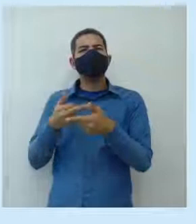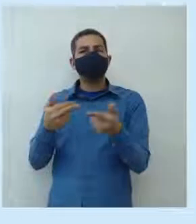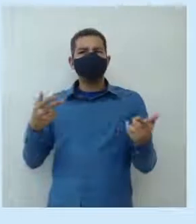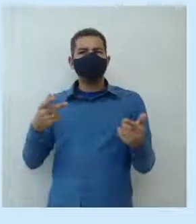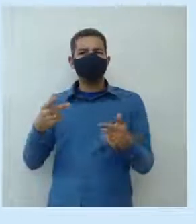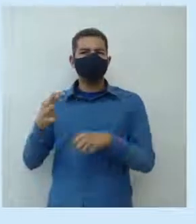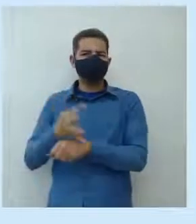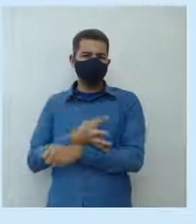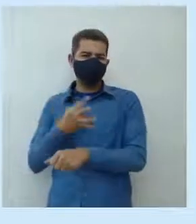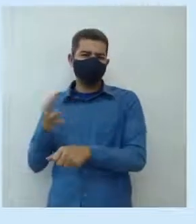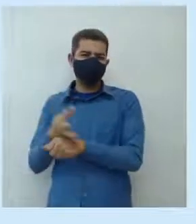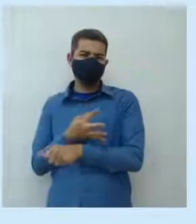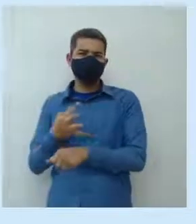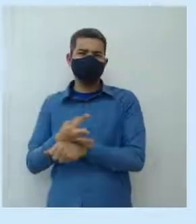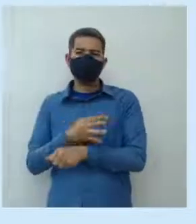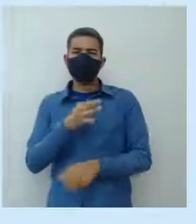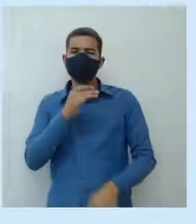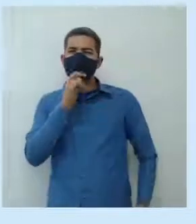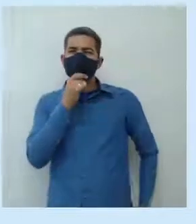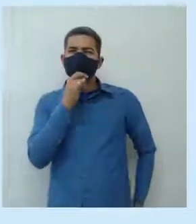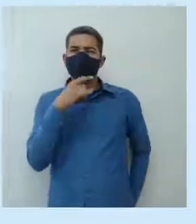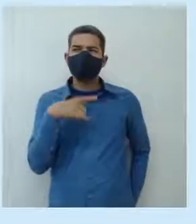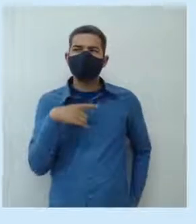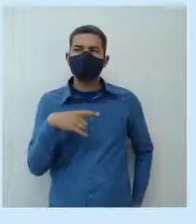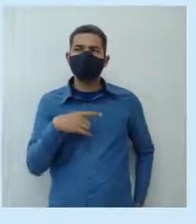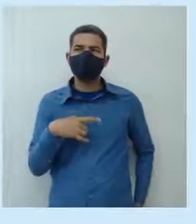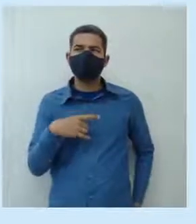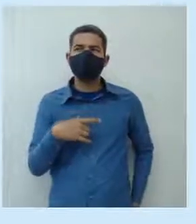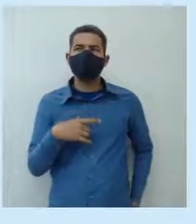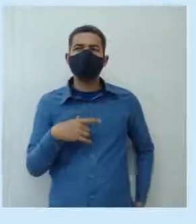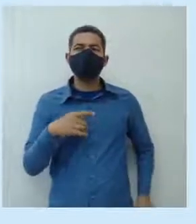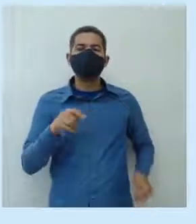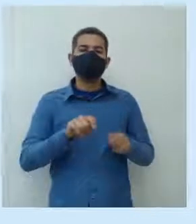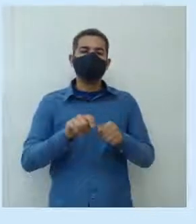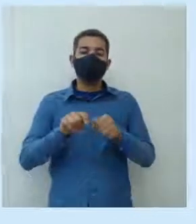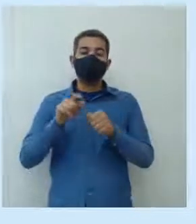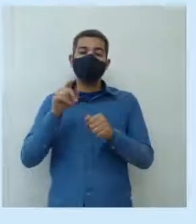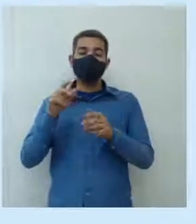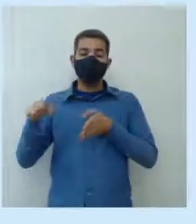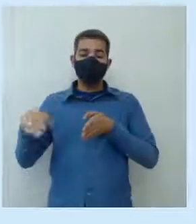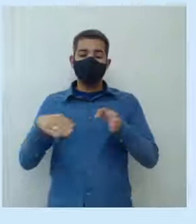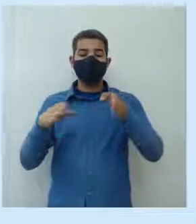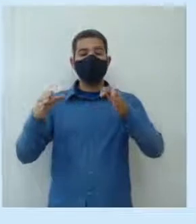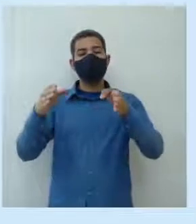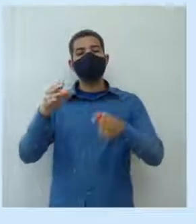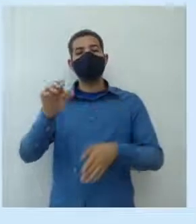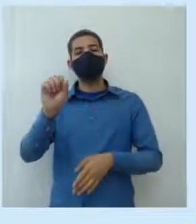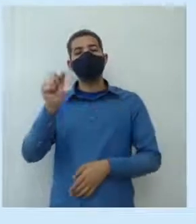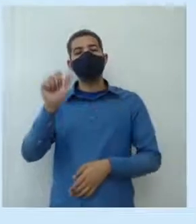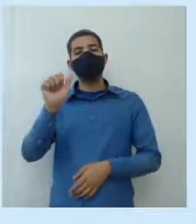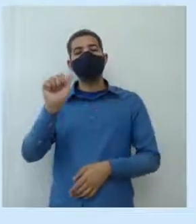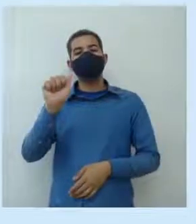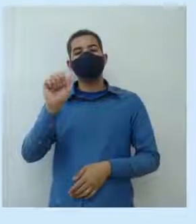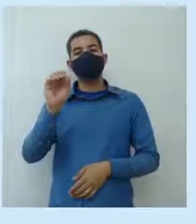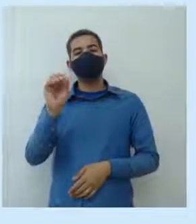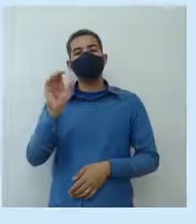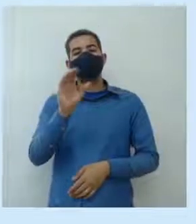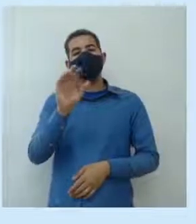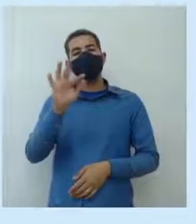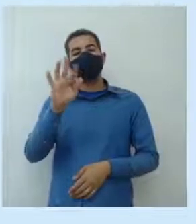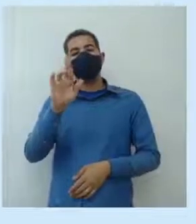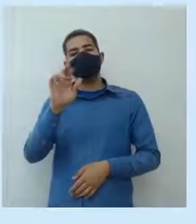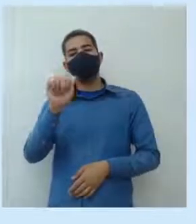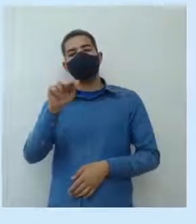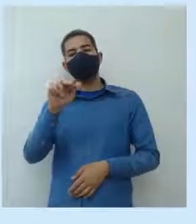e duráveis. Há um exemplo disso, a gente vai ter a produção no Vale de São Francisco, aqui em Pernambuco, onde a gente vai encontrar